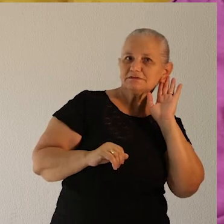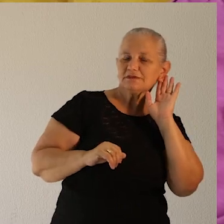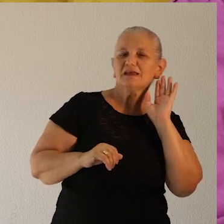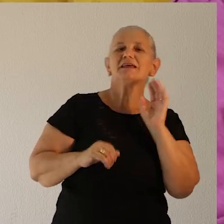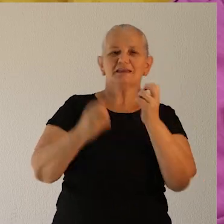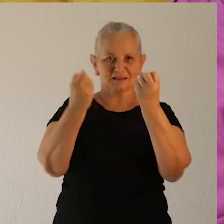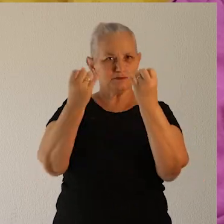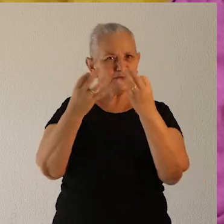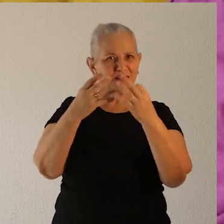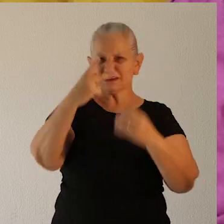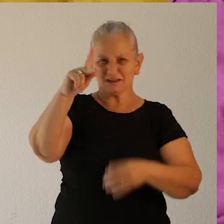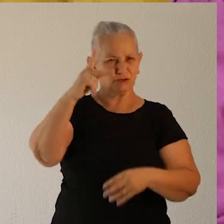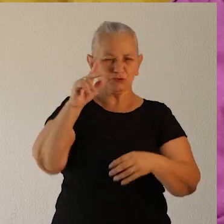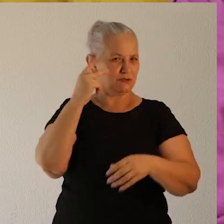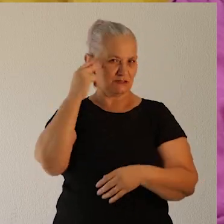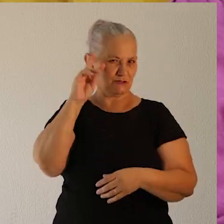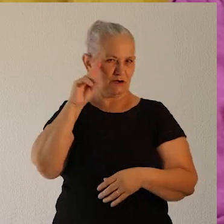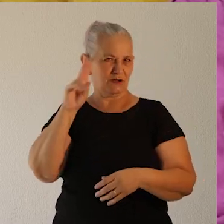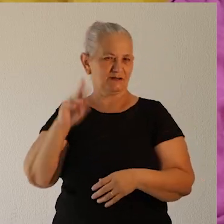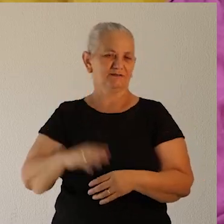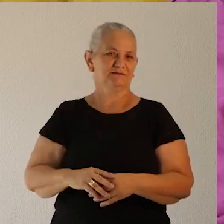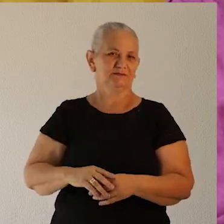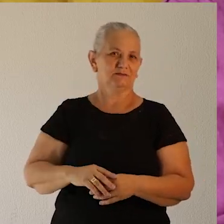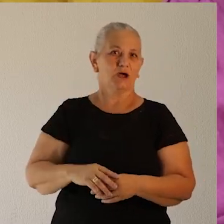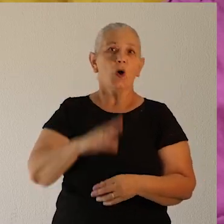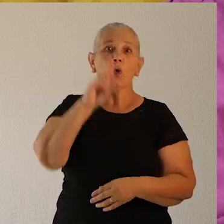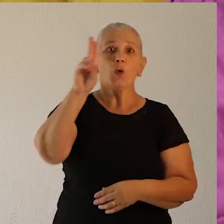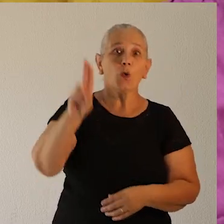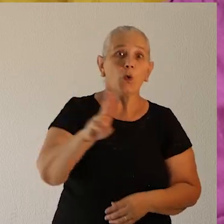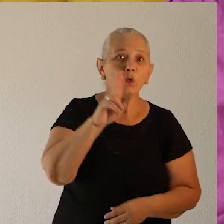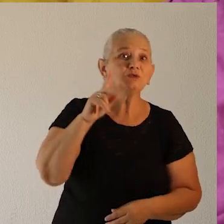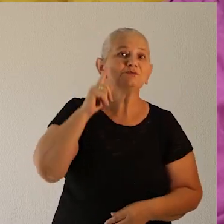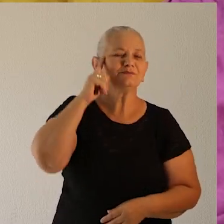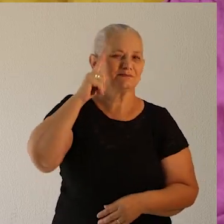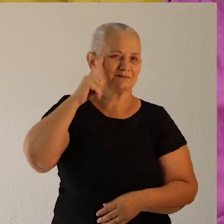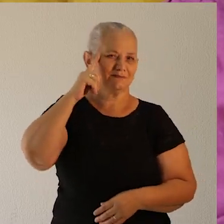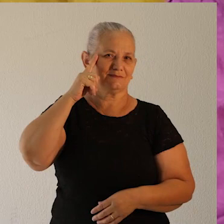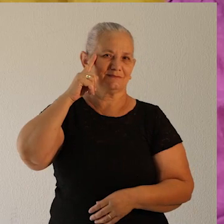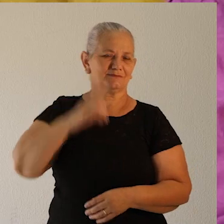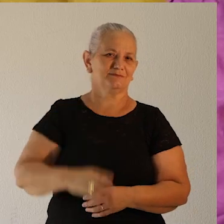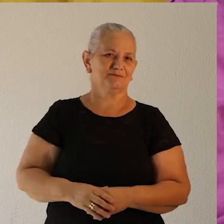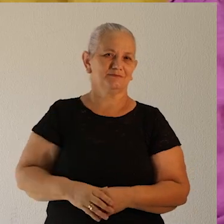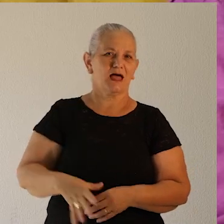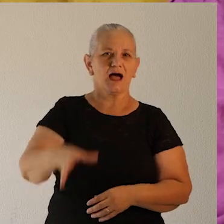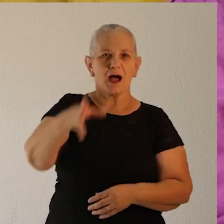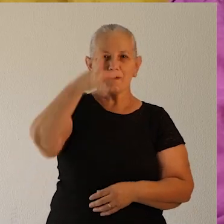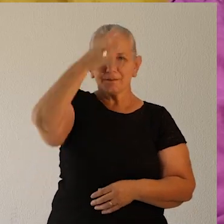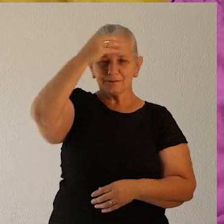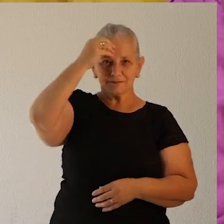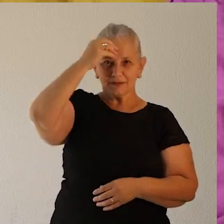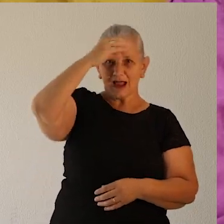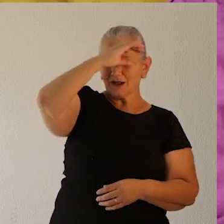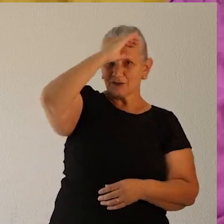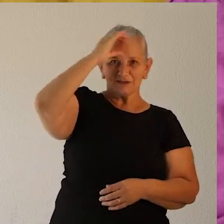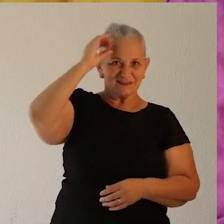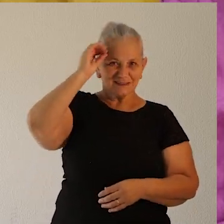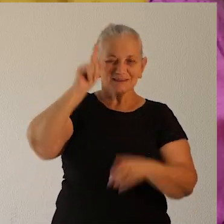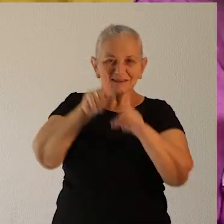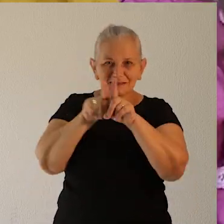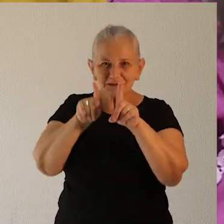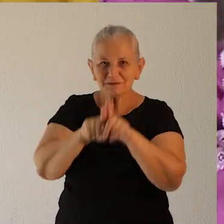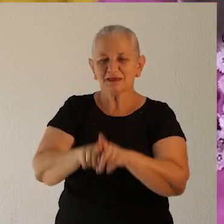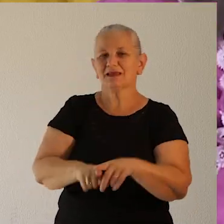conta do seu jeito. Use a imaginação e crie uma história. O Eduardo vai fazer poemas do Antônio